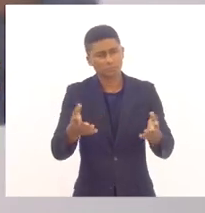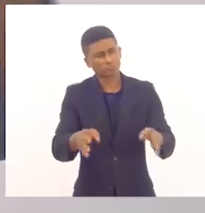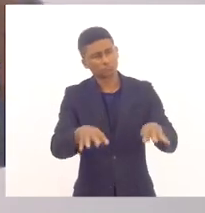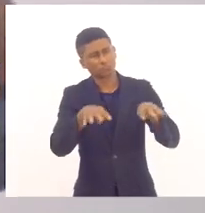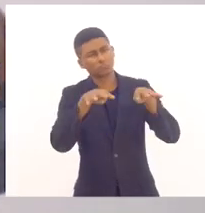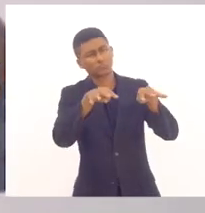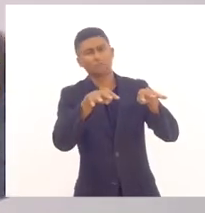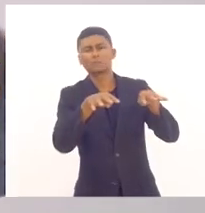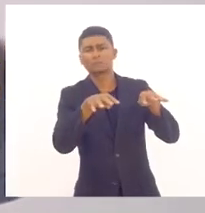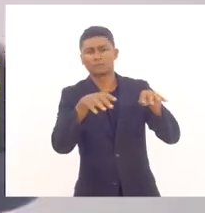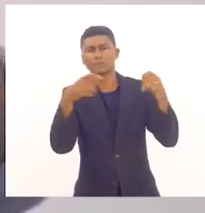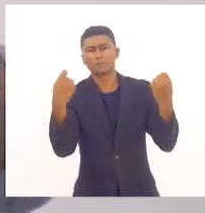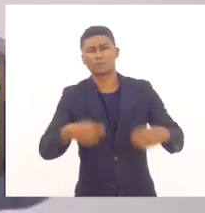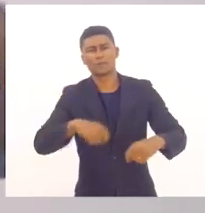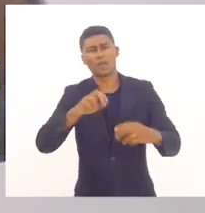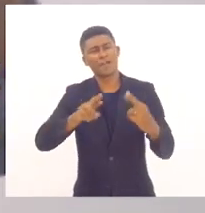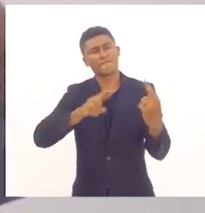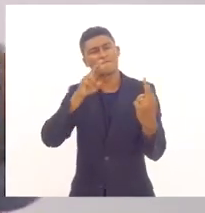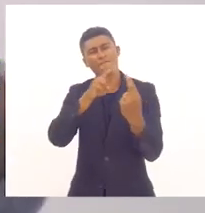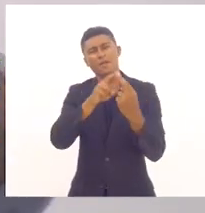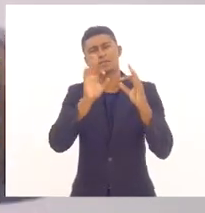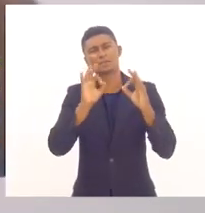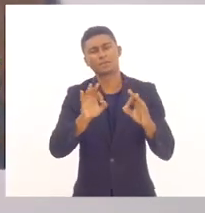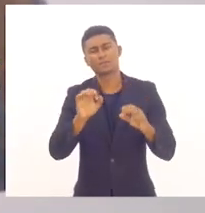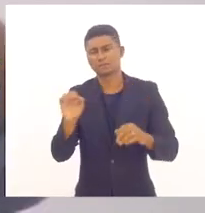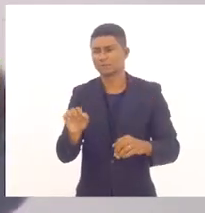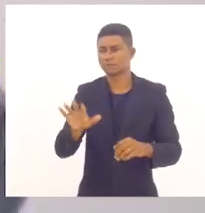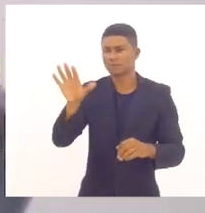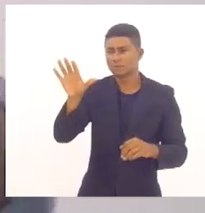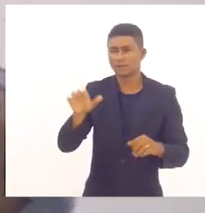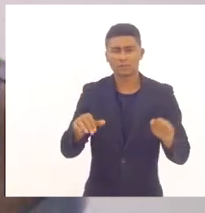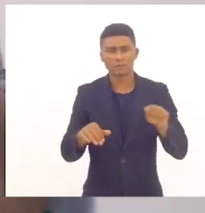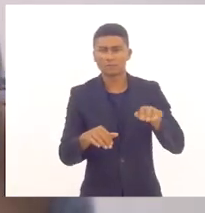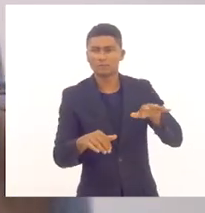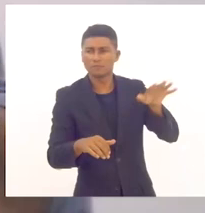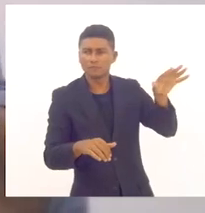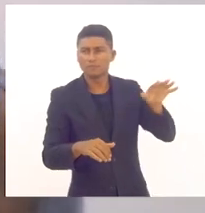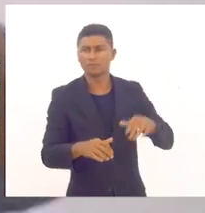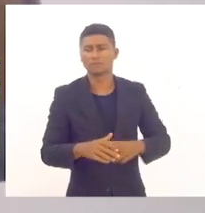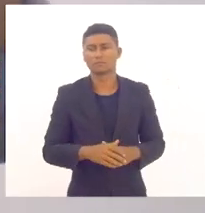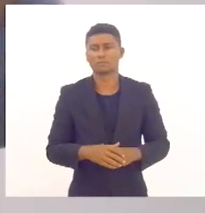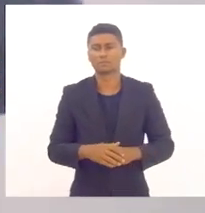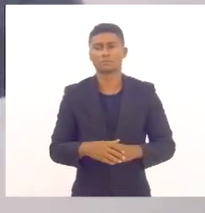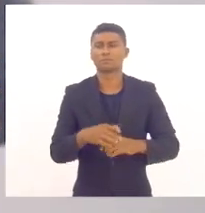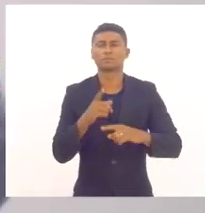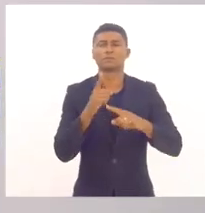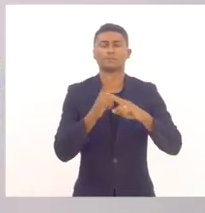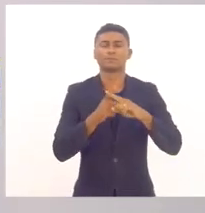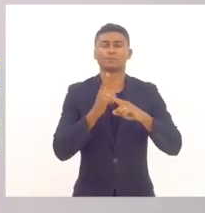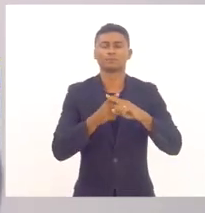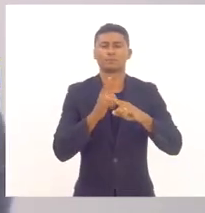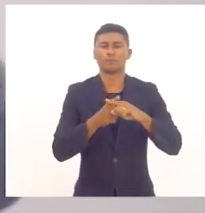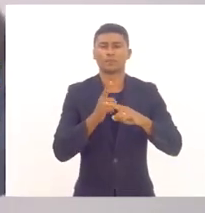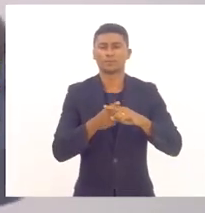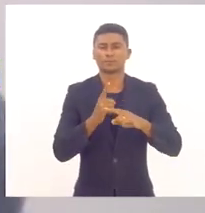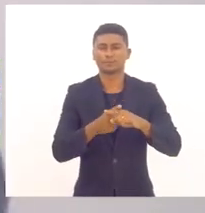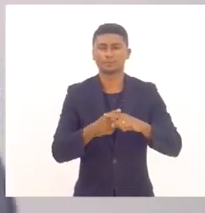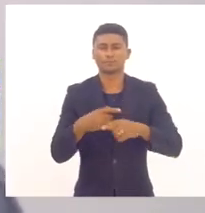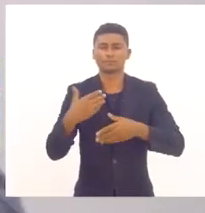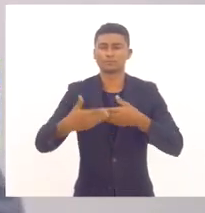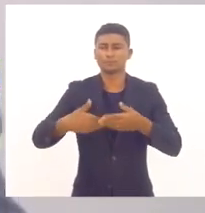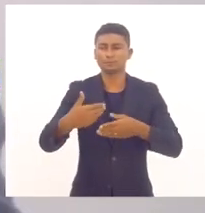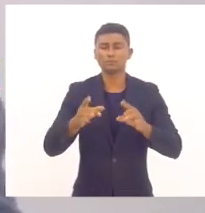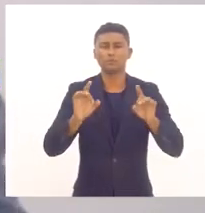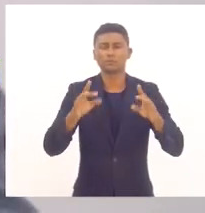que ser referência para a nossa comunidade, para as favelas, para os ilês, porque quando vem é só o aparato de Estado